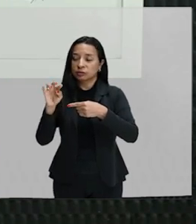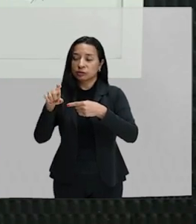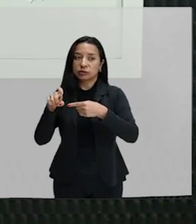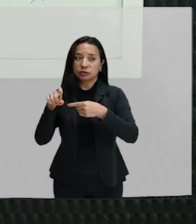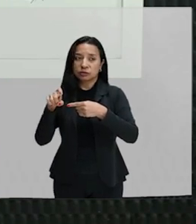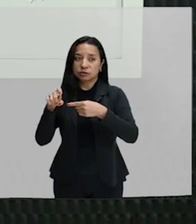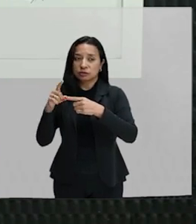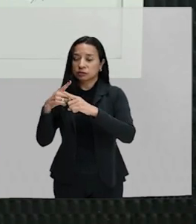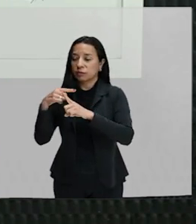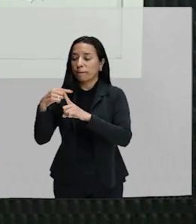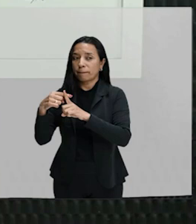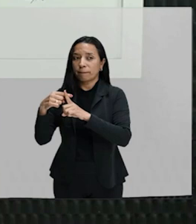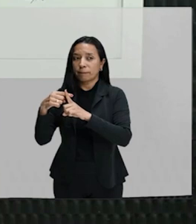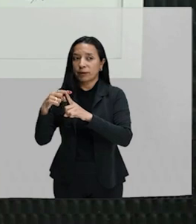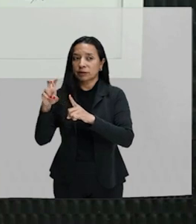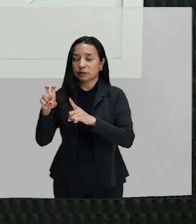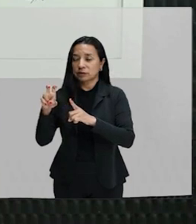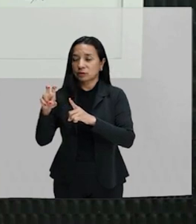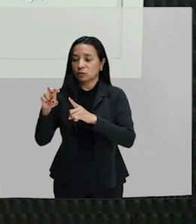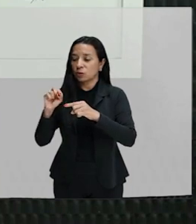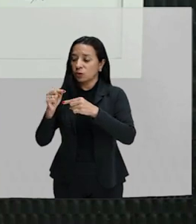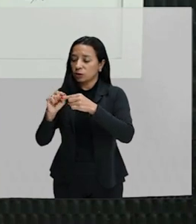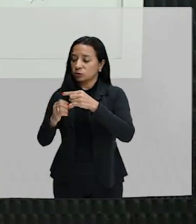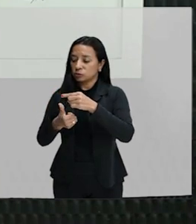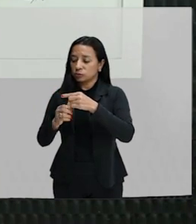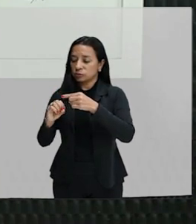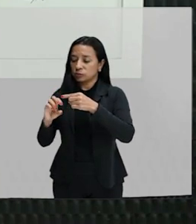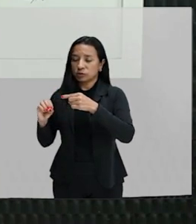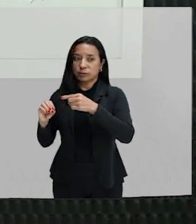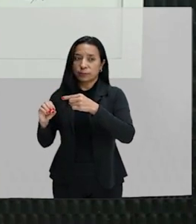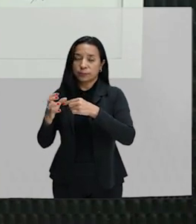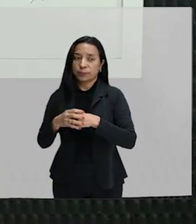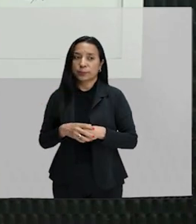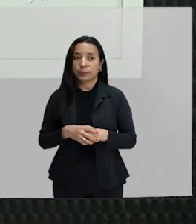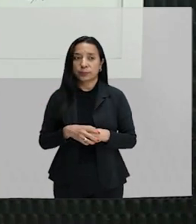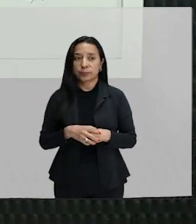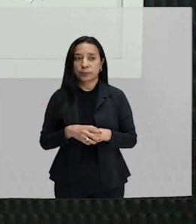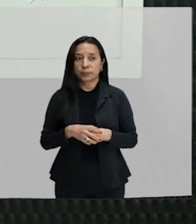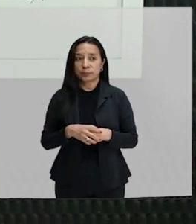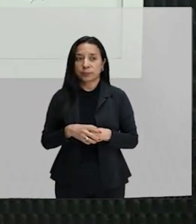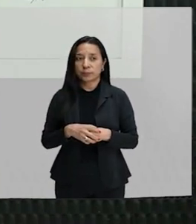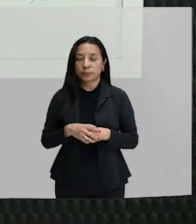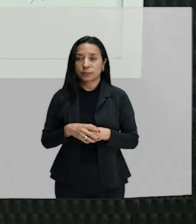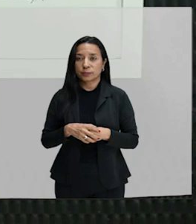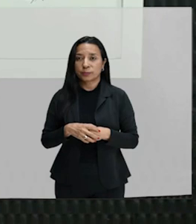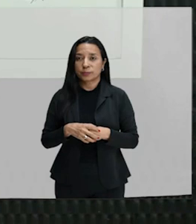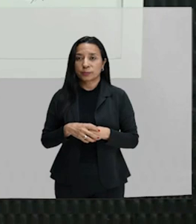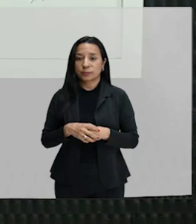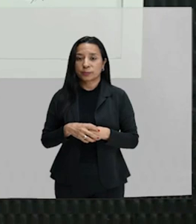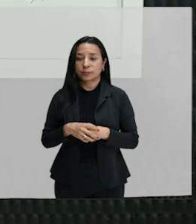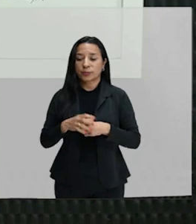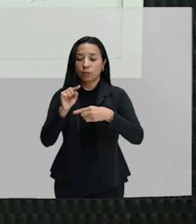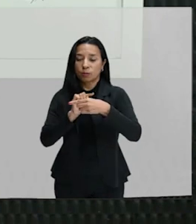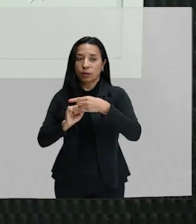95 + 5 vai dar 100 Ok então 0 com